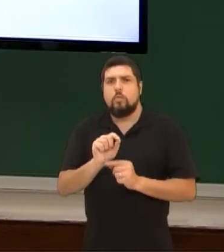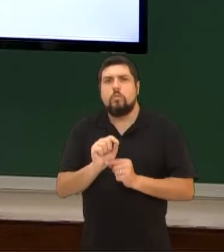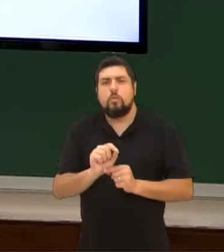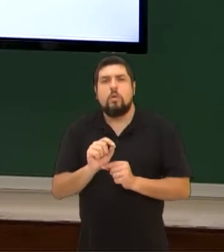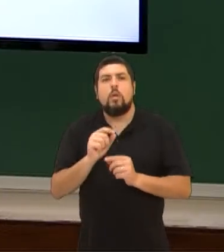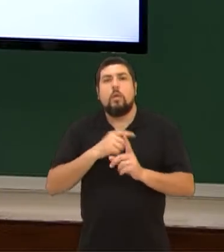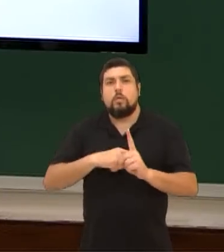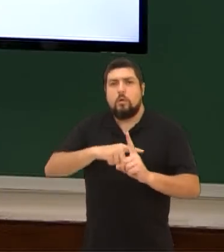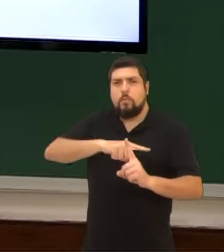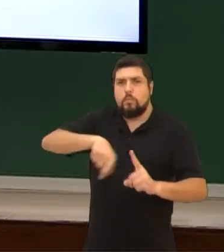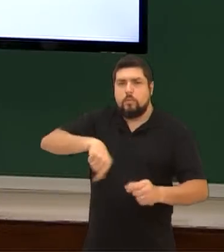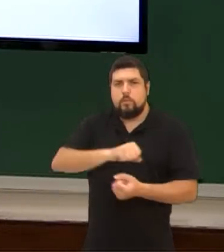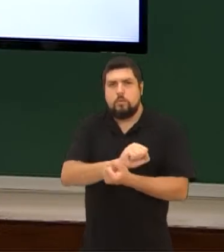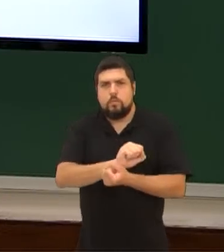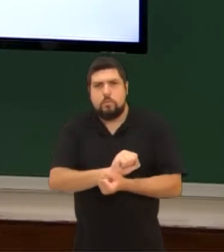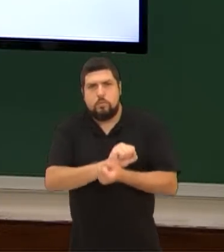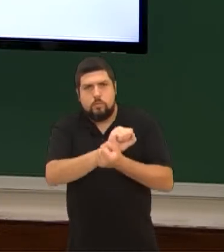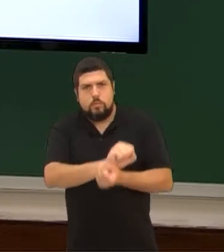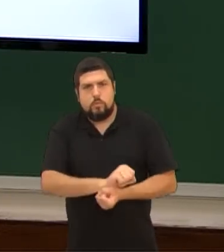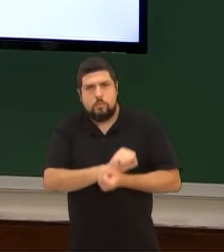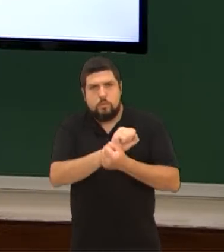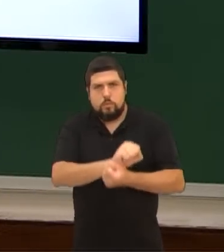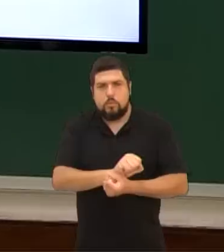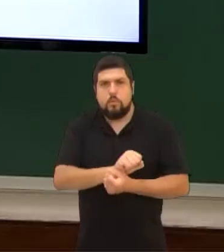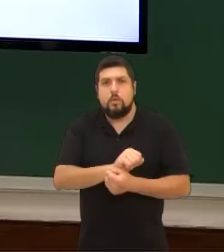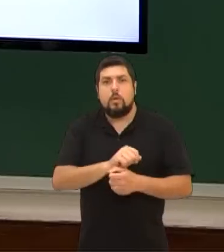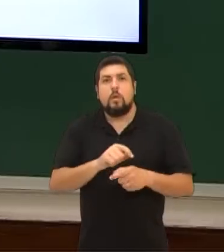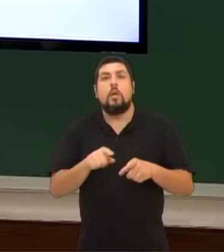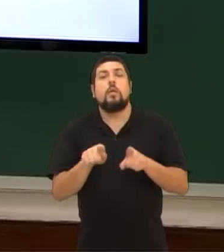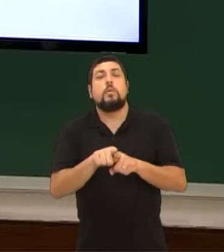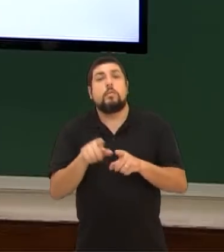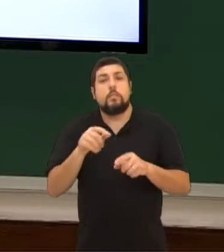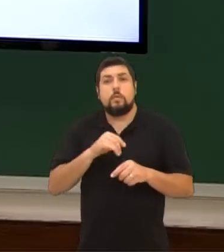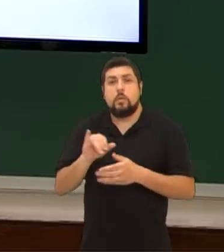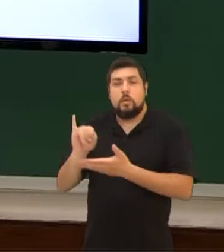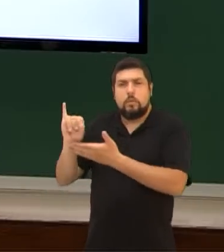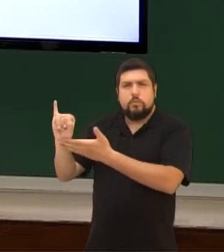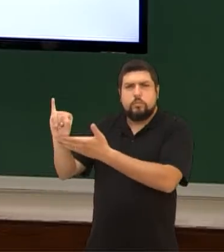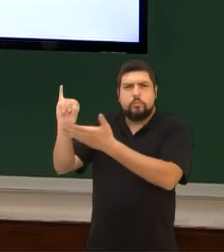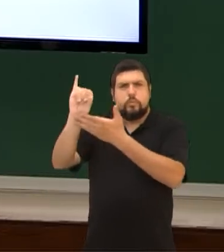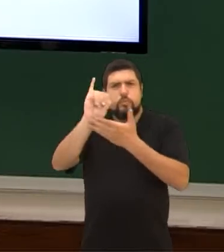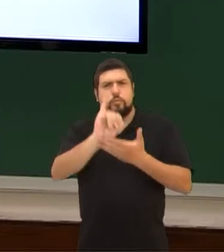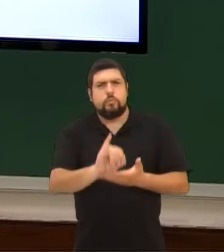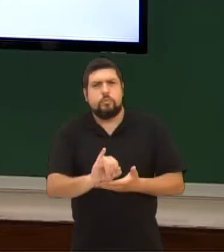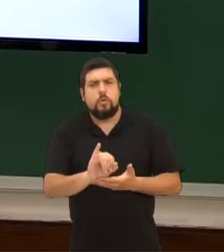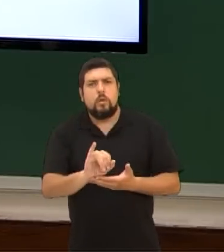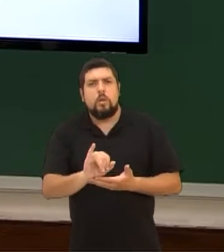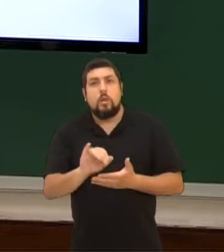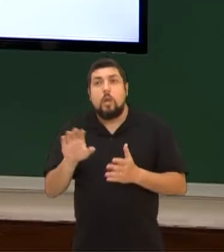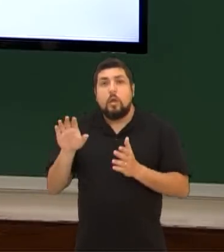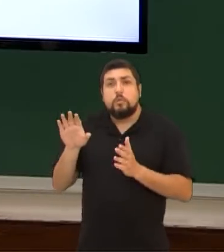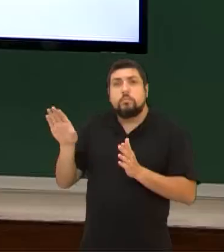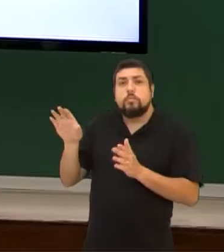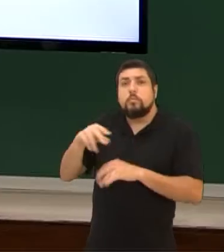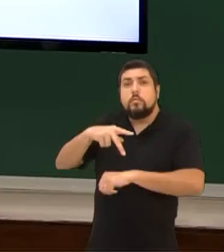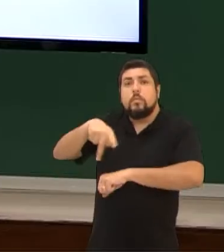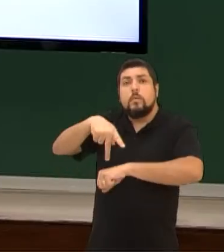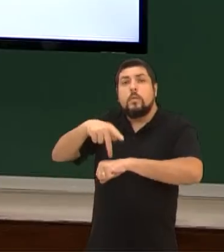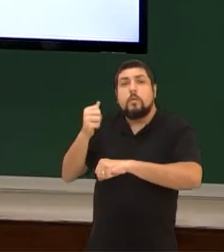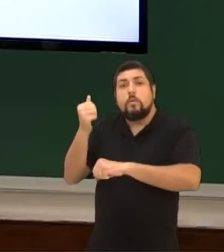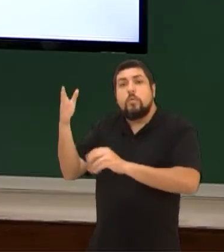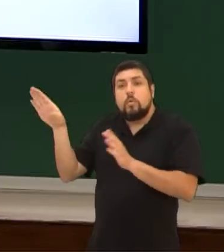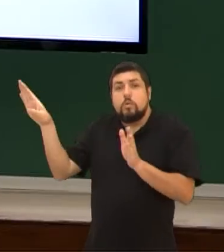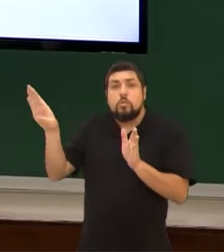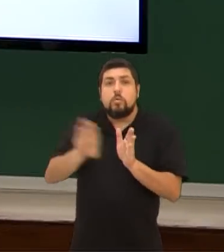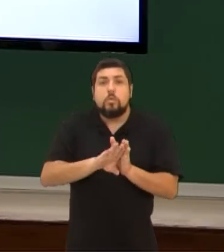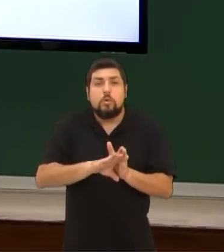teve a proibição do tráfico negreiro. E esses imigrantes chegam e vão trabalhar nas indústrias de café, principalmente